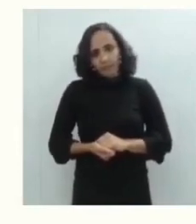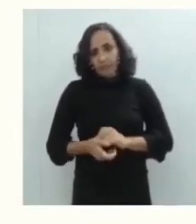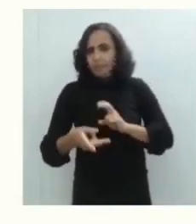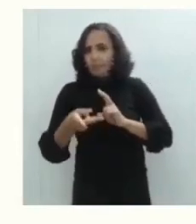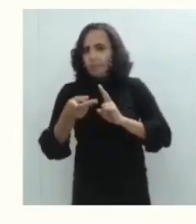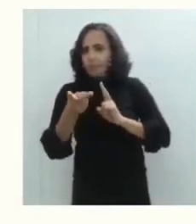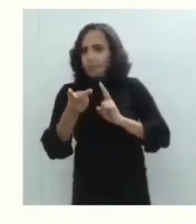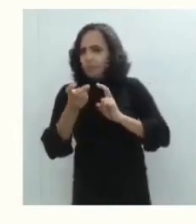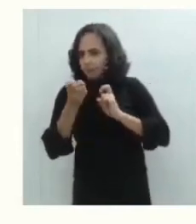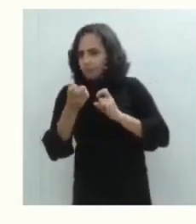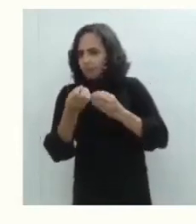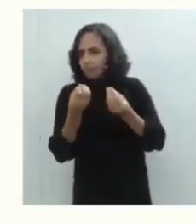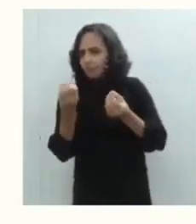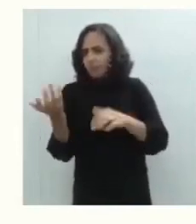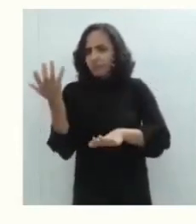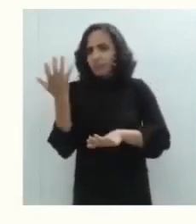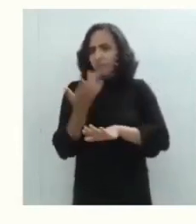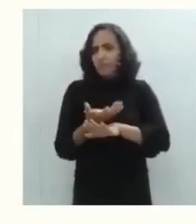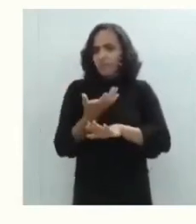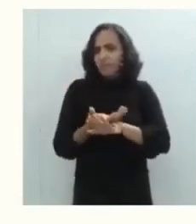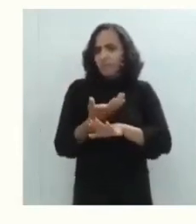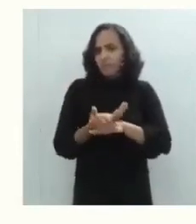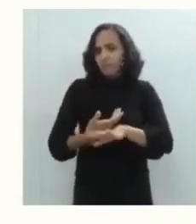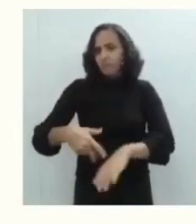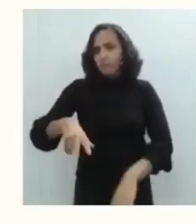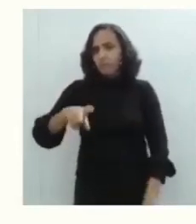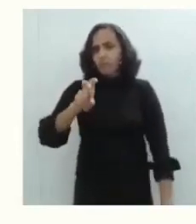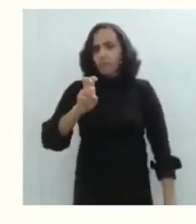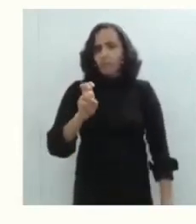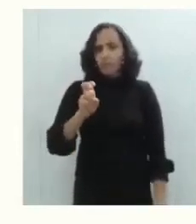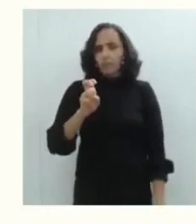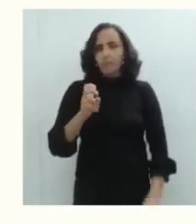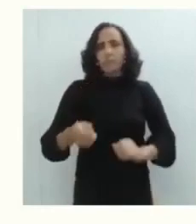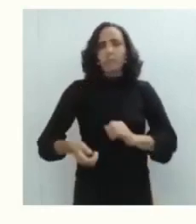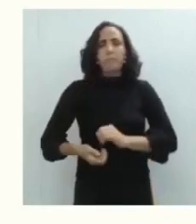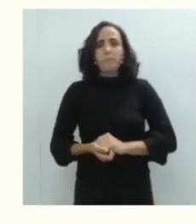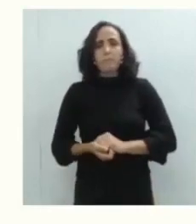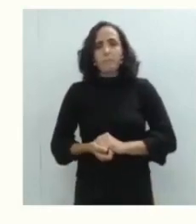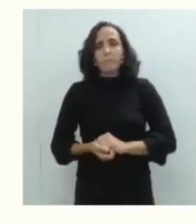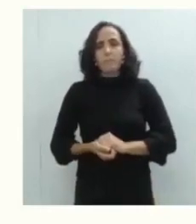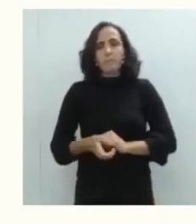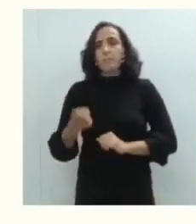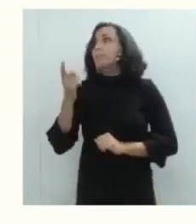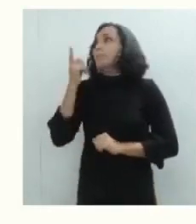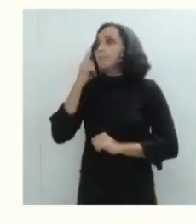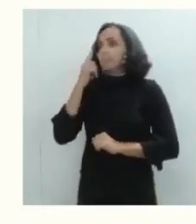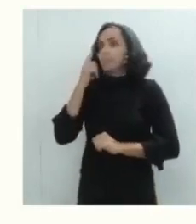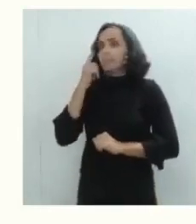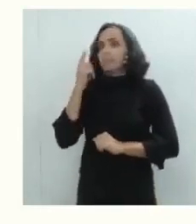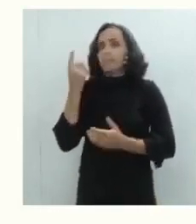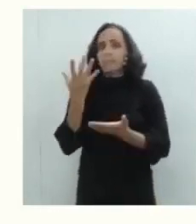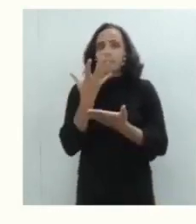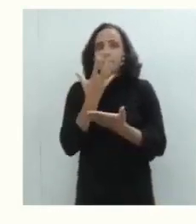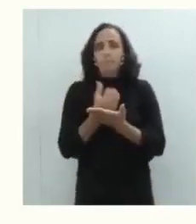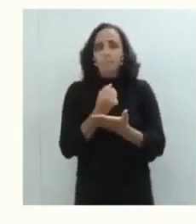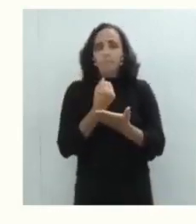Perceba que na aula 5, nessa parte da aula 5, que está contida lá no htdocs, né, eu tenho um outro arquivo aí,